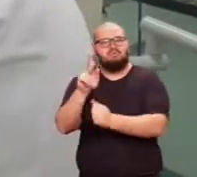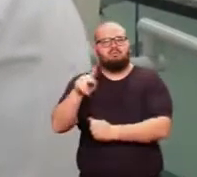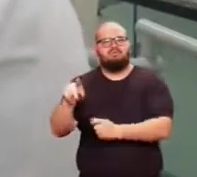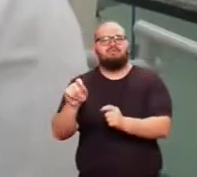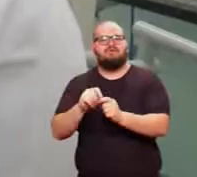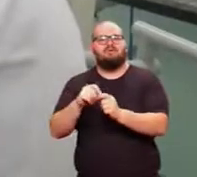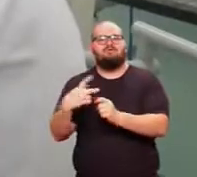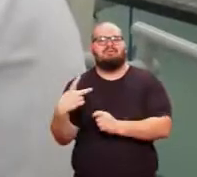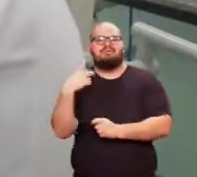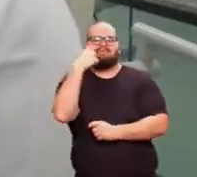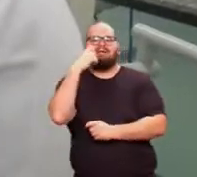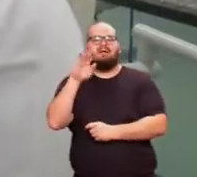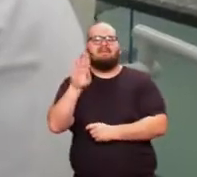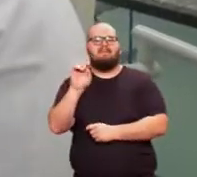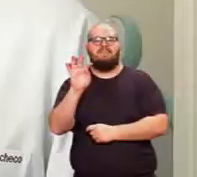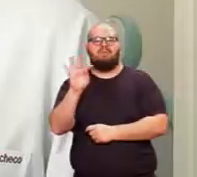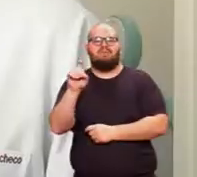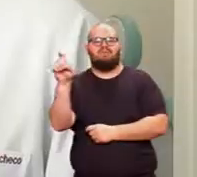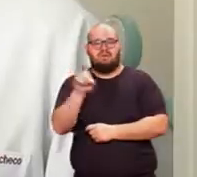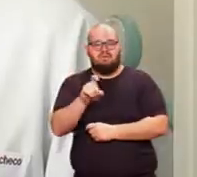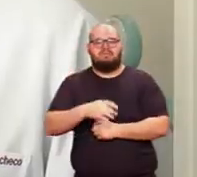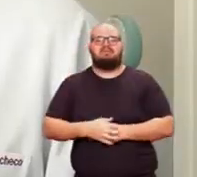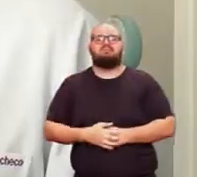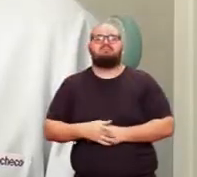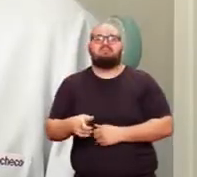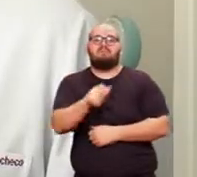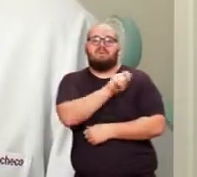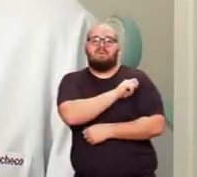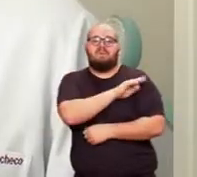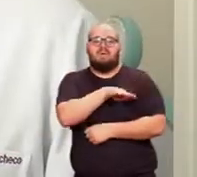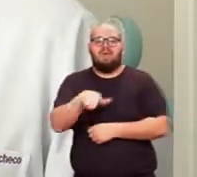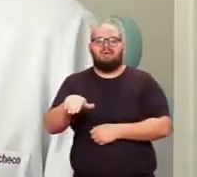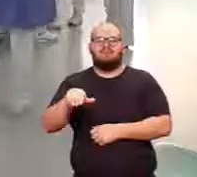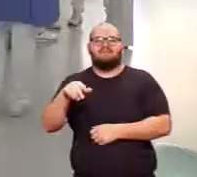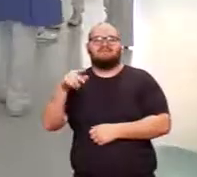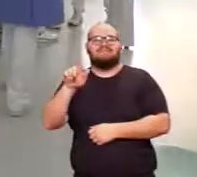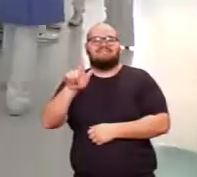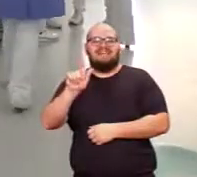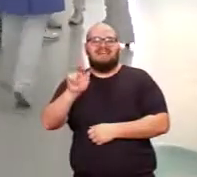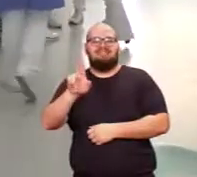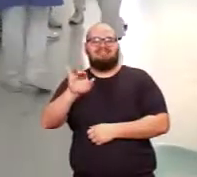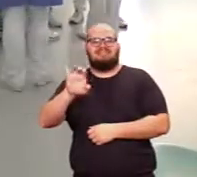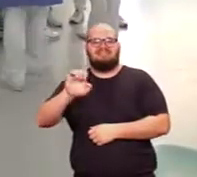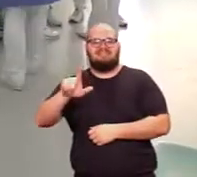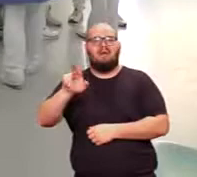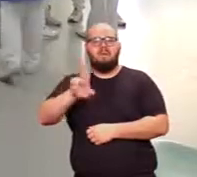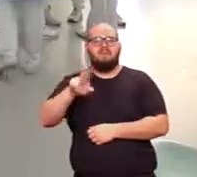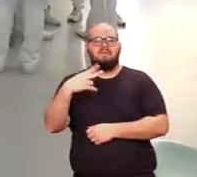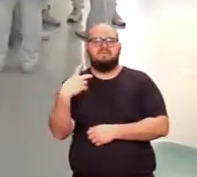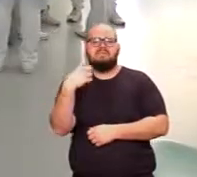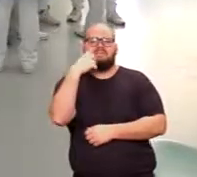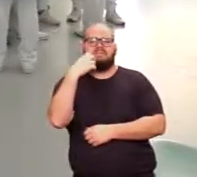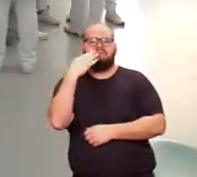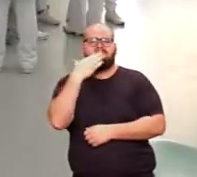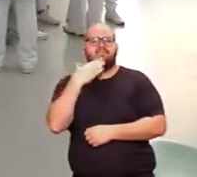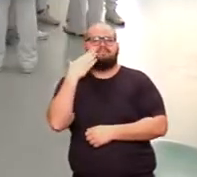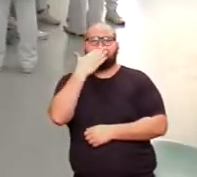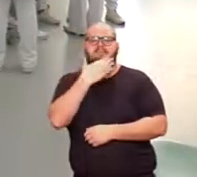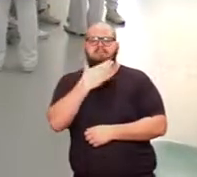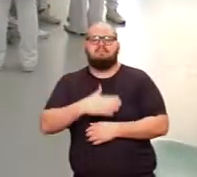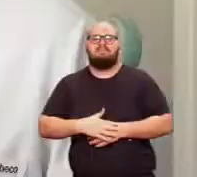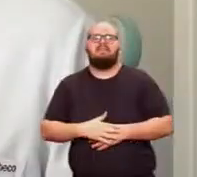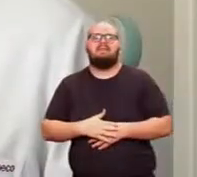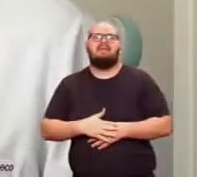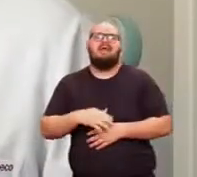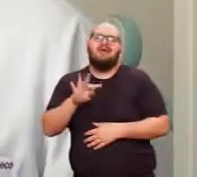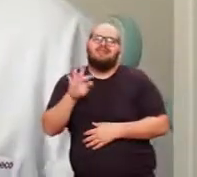professores, realizam a aplicação de Botox. O aluno e paciente Gabriel Pacheco realizou a aplicação da toxina na região frontal do